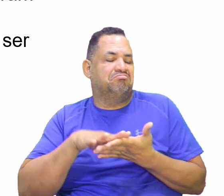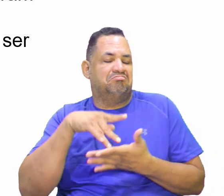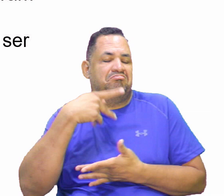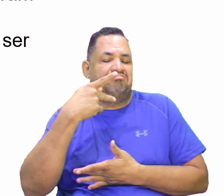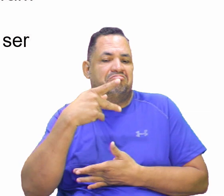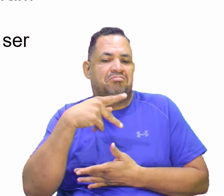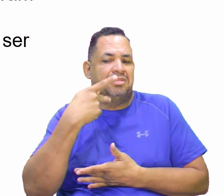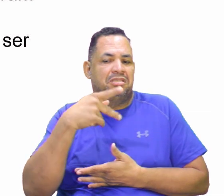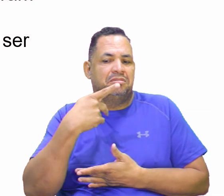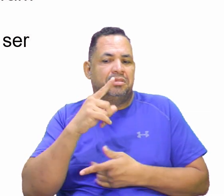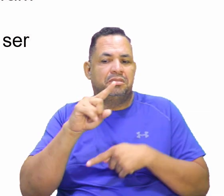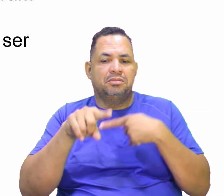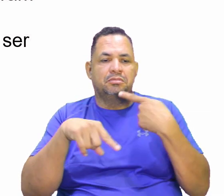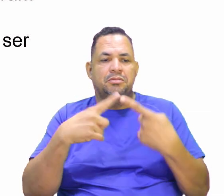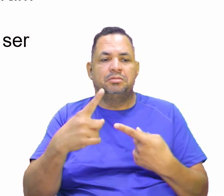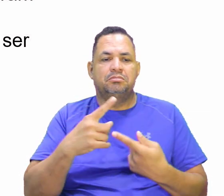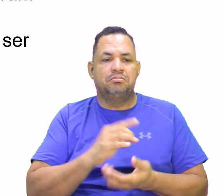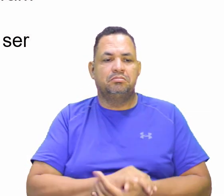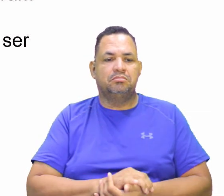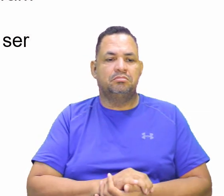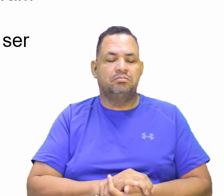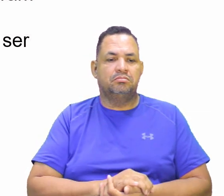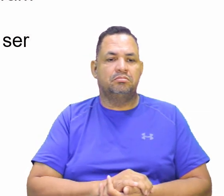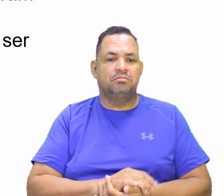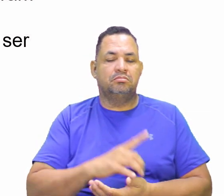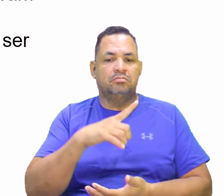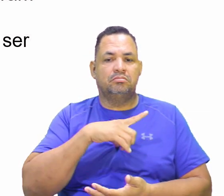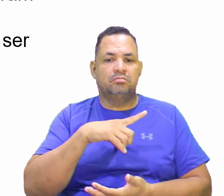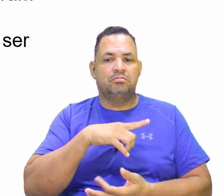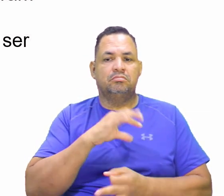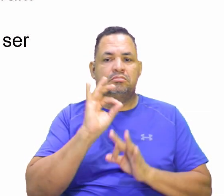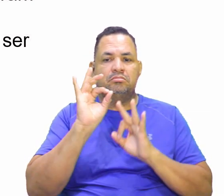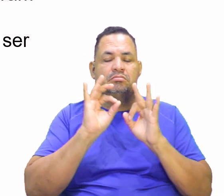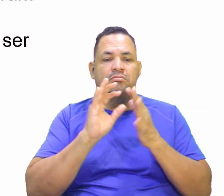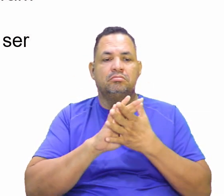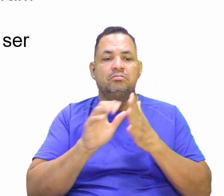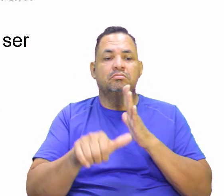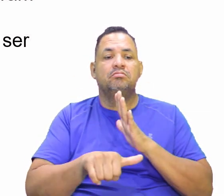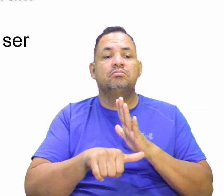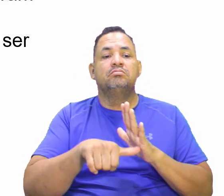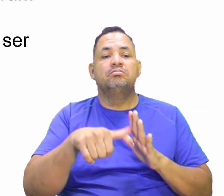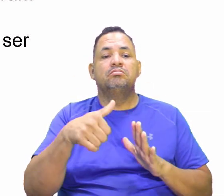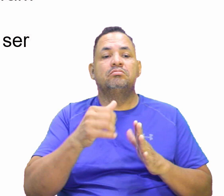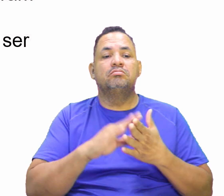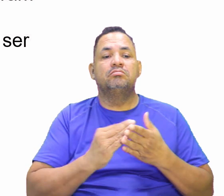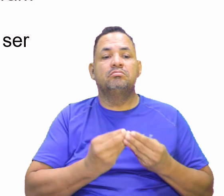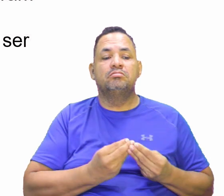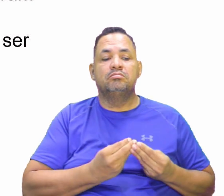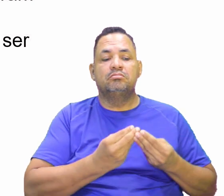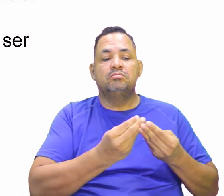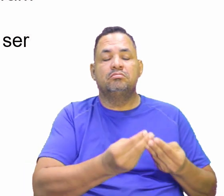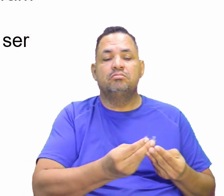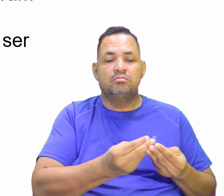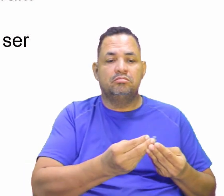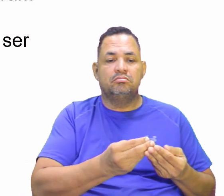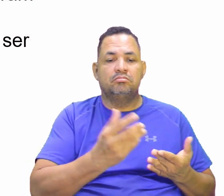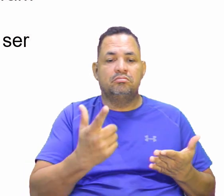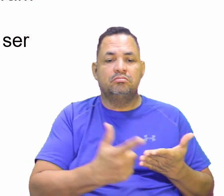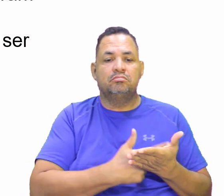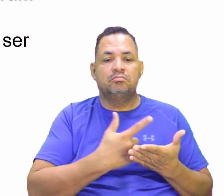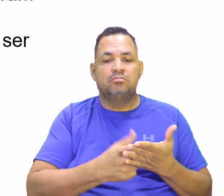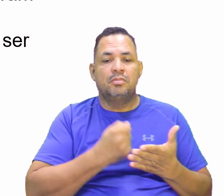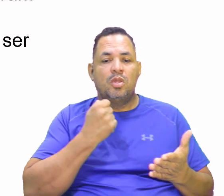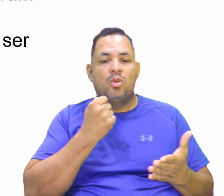comentários posteriores. Então, nós temos aqui, né? Na primeira, levar-te-ei os livros e comprei-os